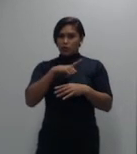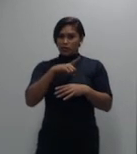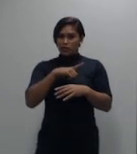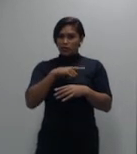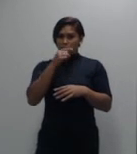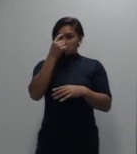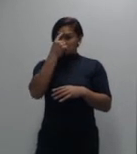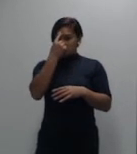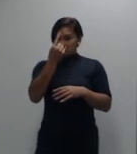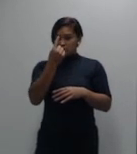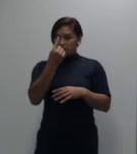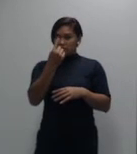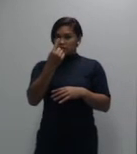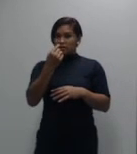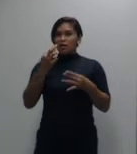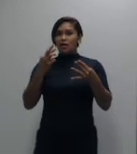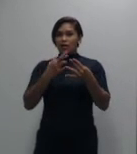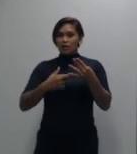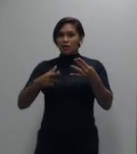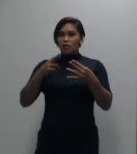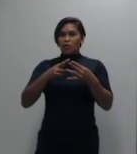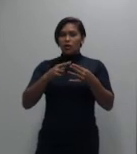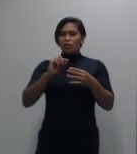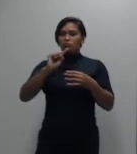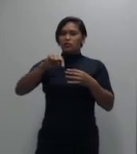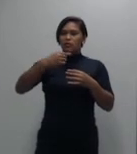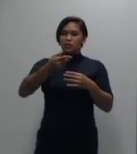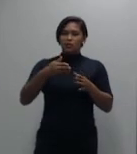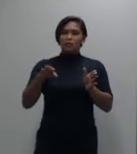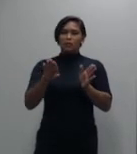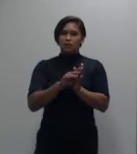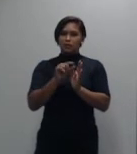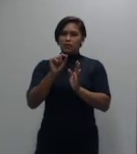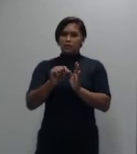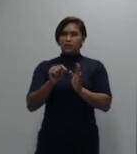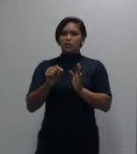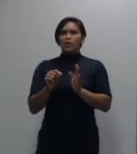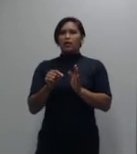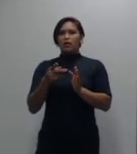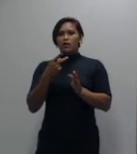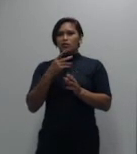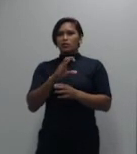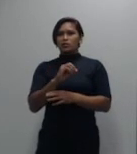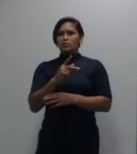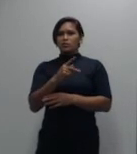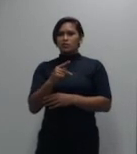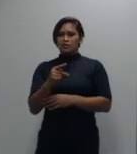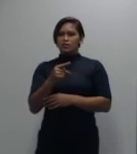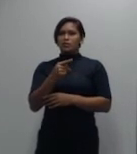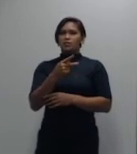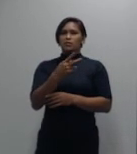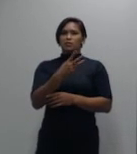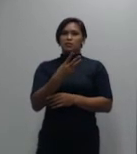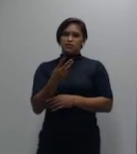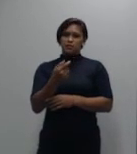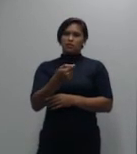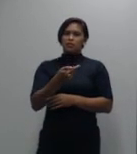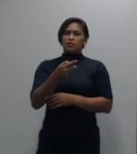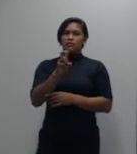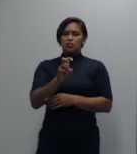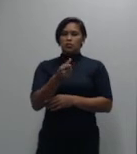é o recurso subsequente Isto é na vigência do CPC 73 916/2015